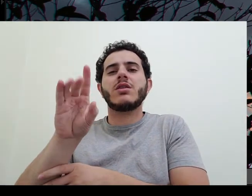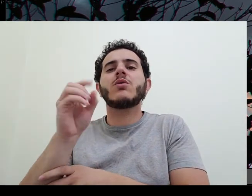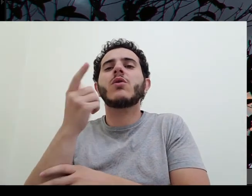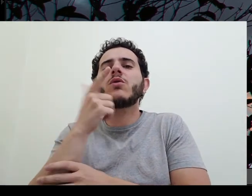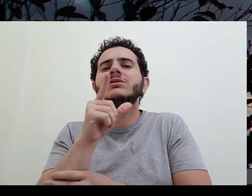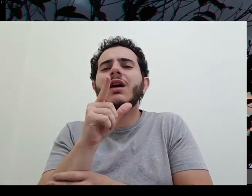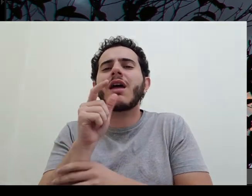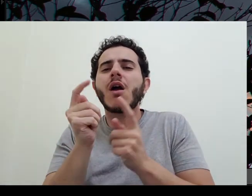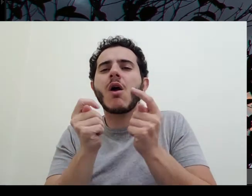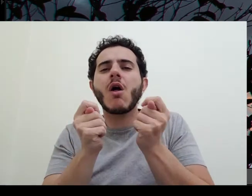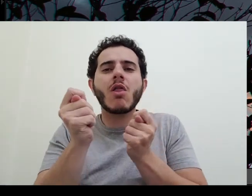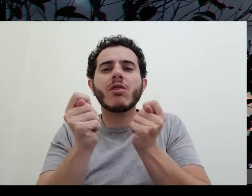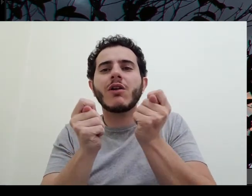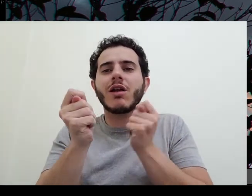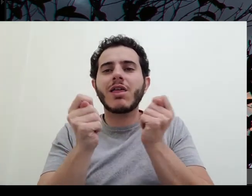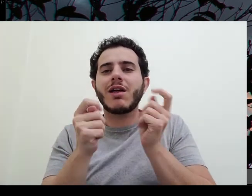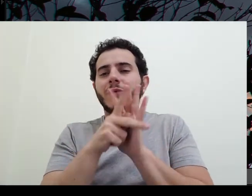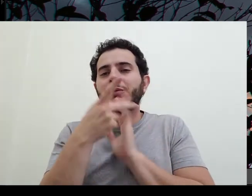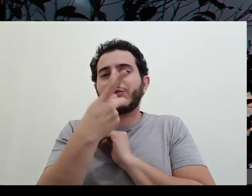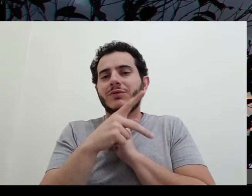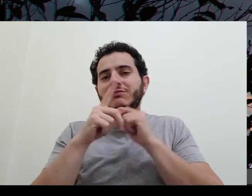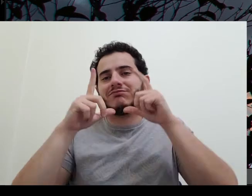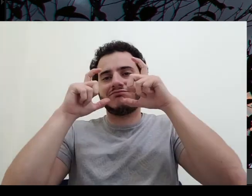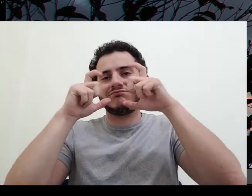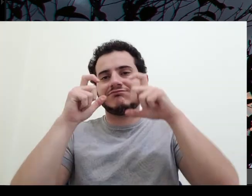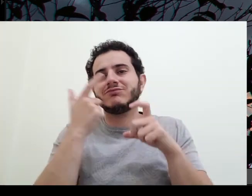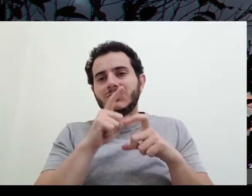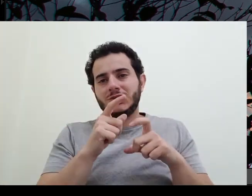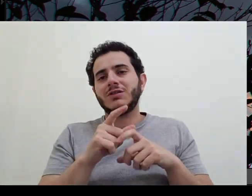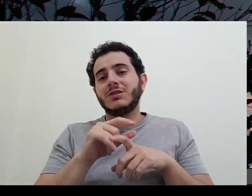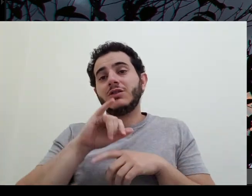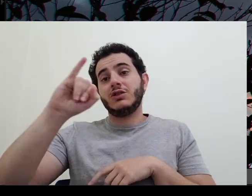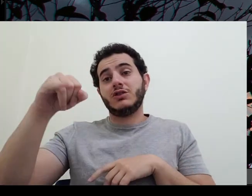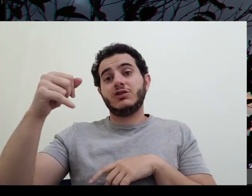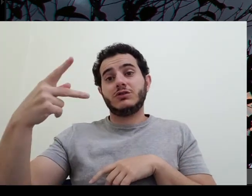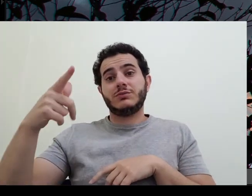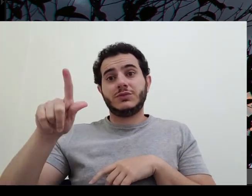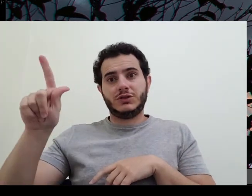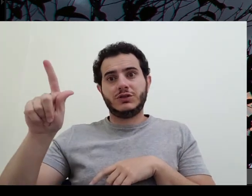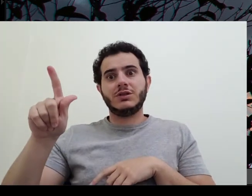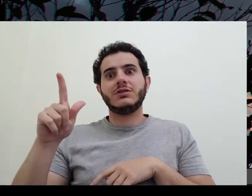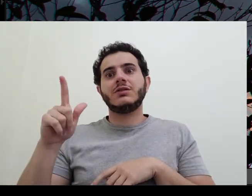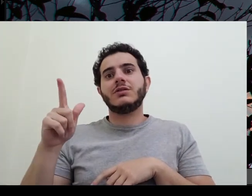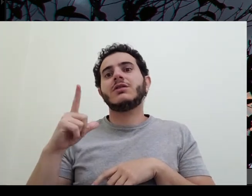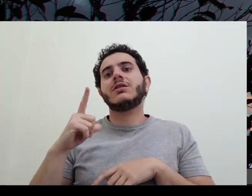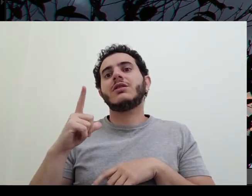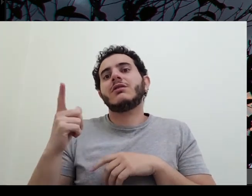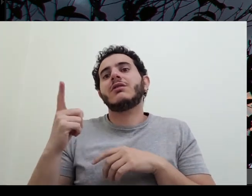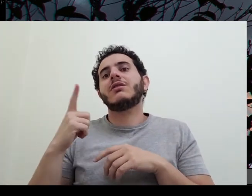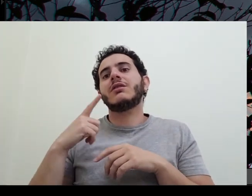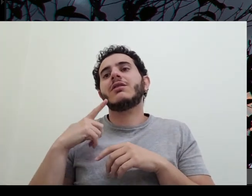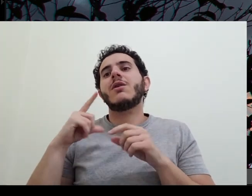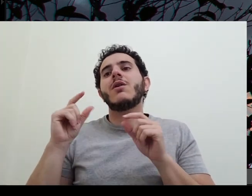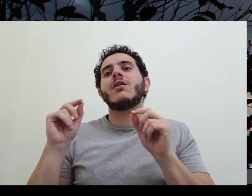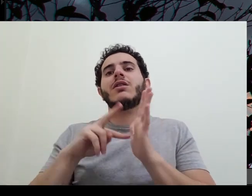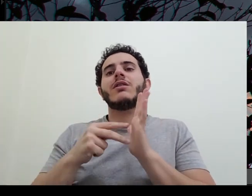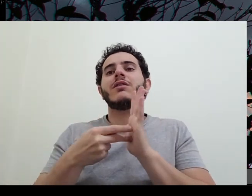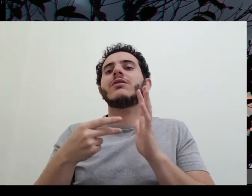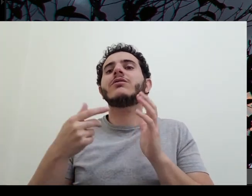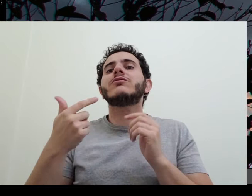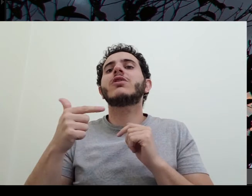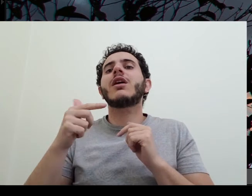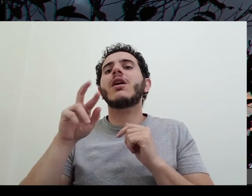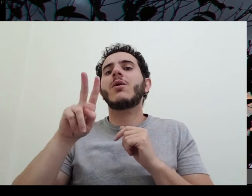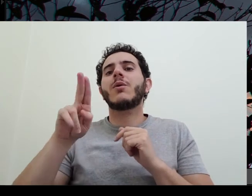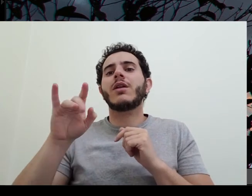essa intensidade de redução de ruído que ela vai aplicar no arquivo JPEG. Então o arquivo JPEG vem sem nitidez e sem redução